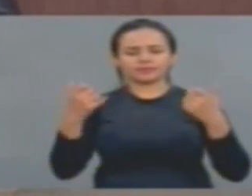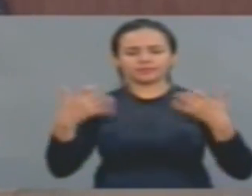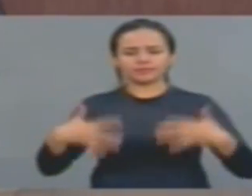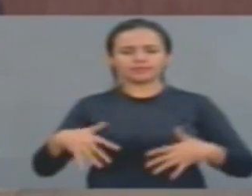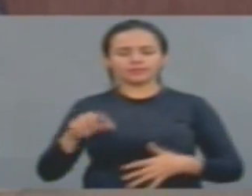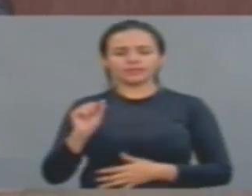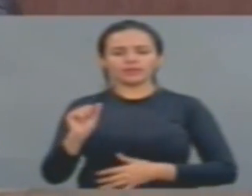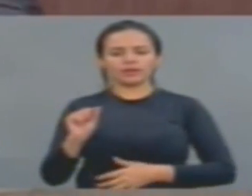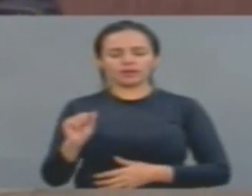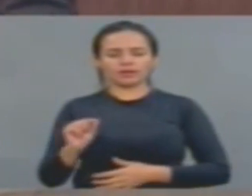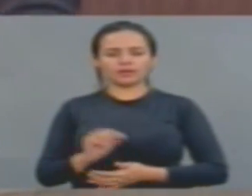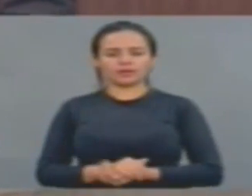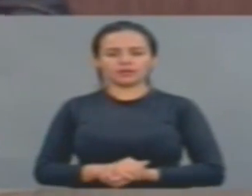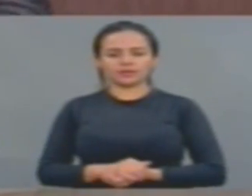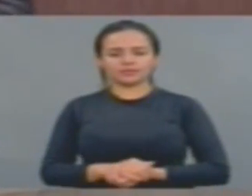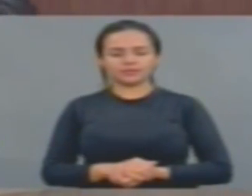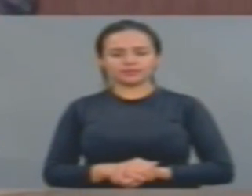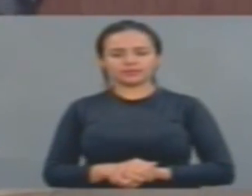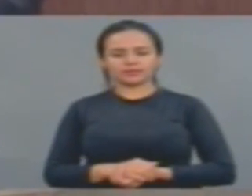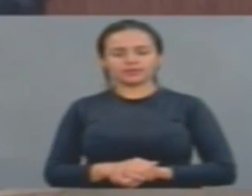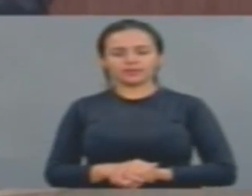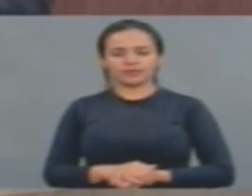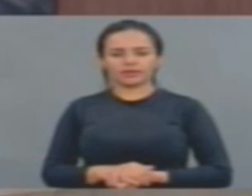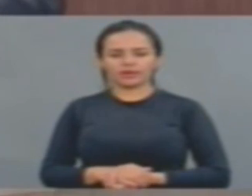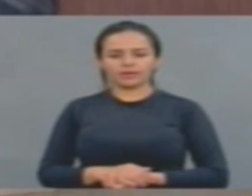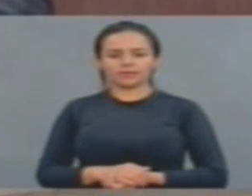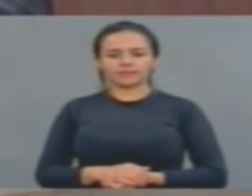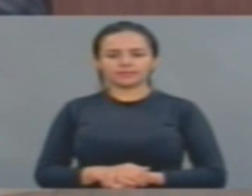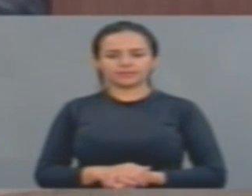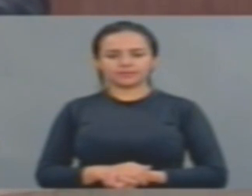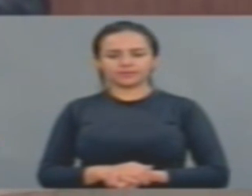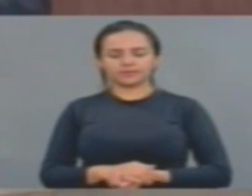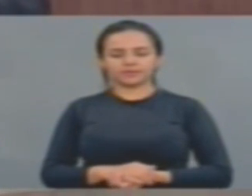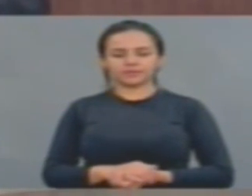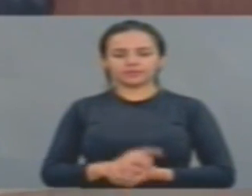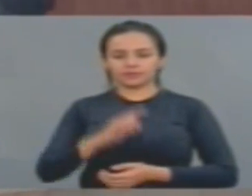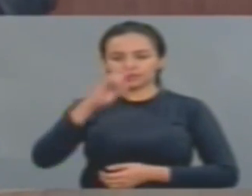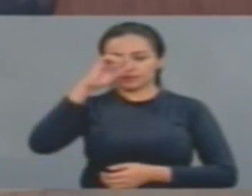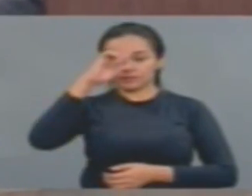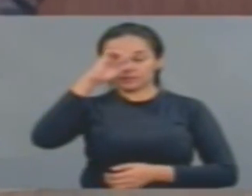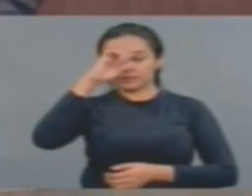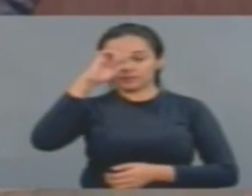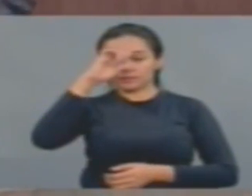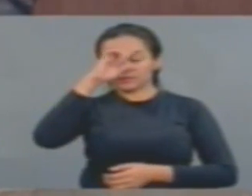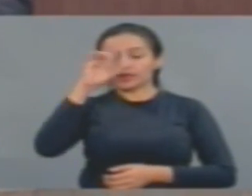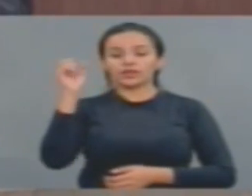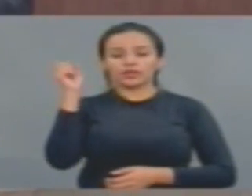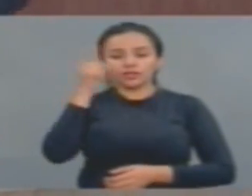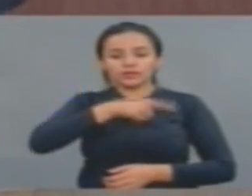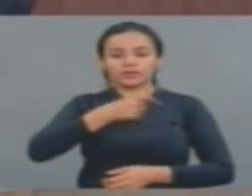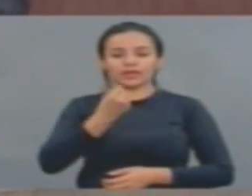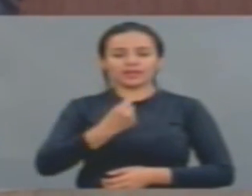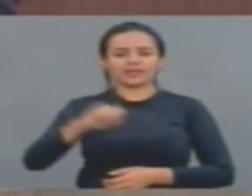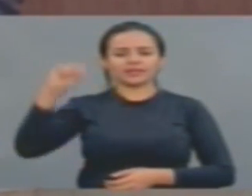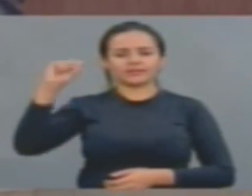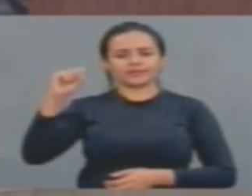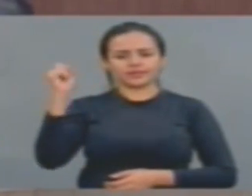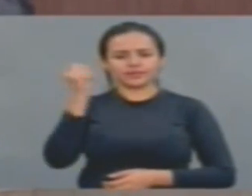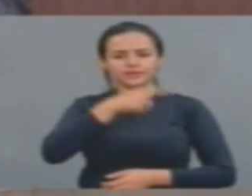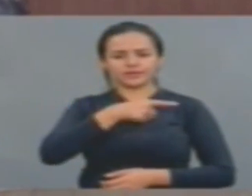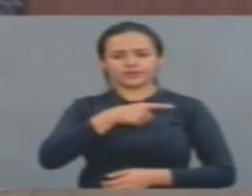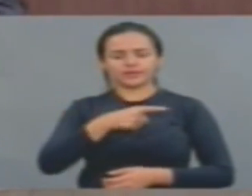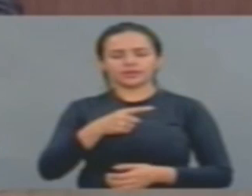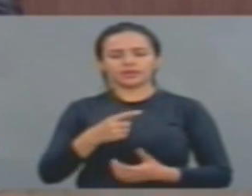urbano. Eu queria dizer o seguinte, deputado. Veja só como é difícil defender, como é difícil